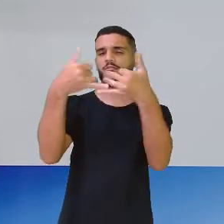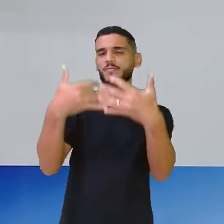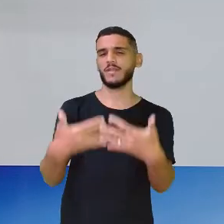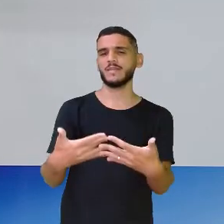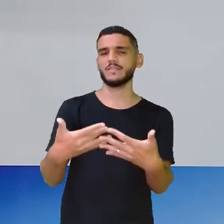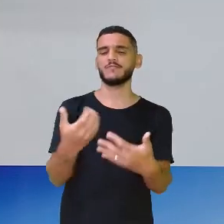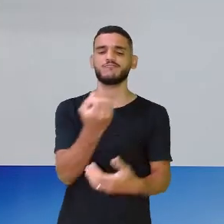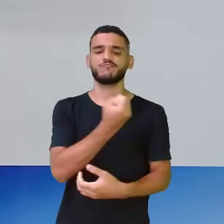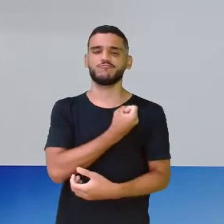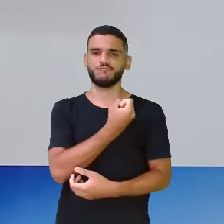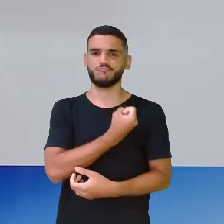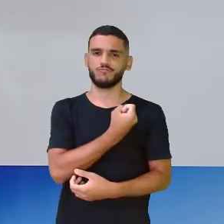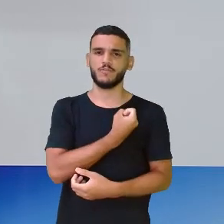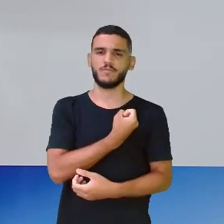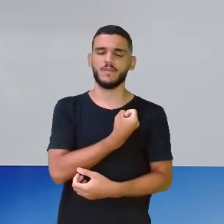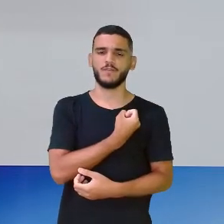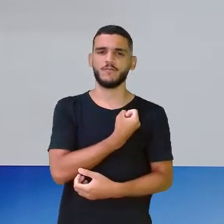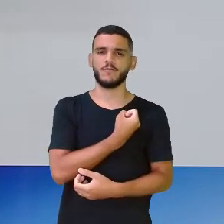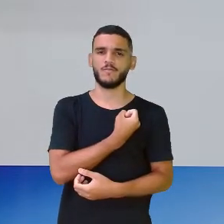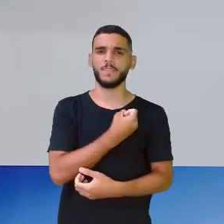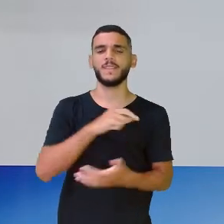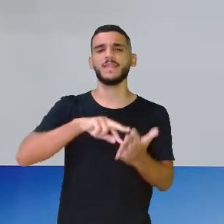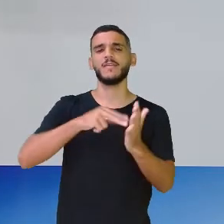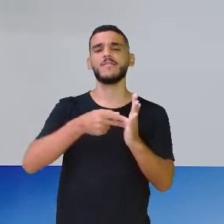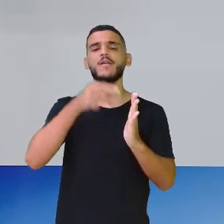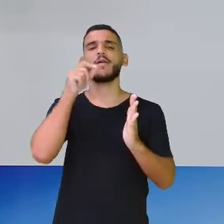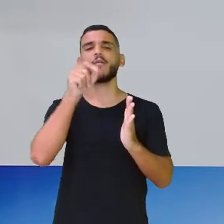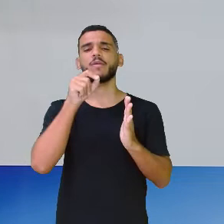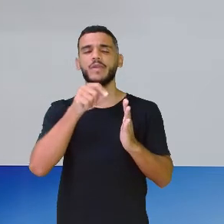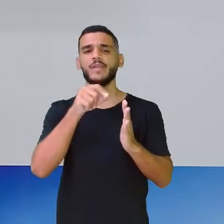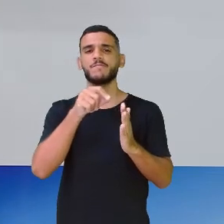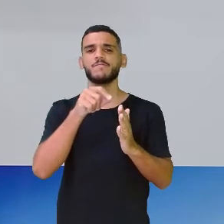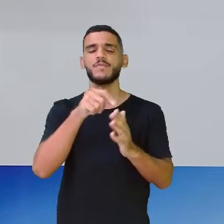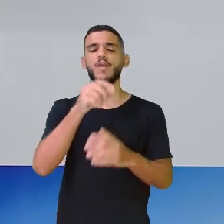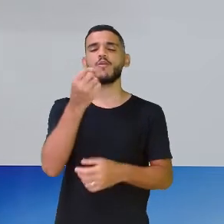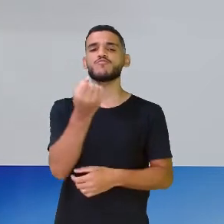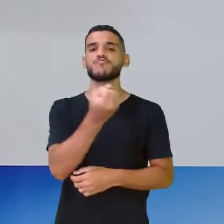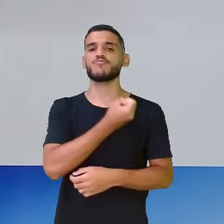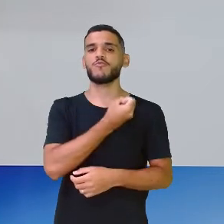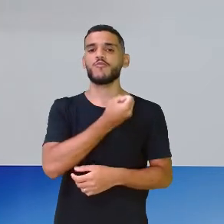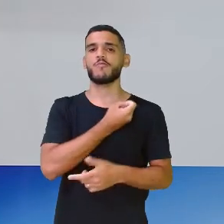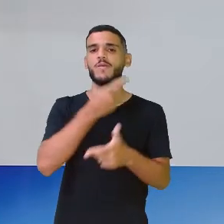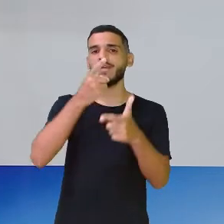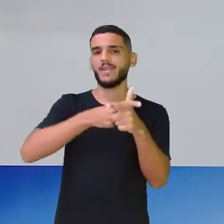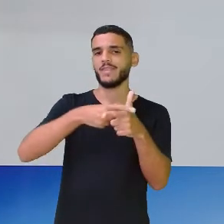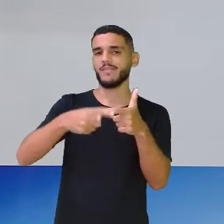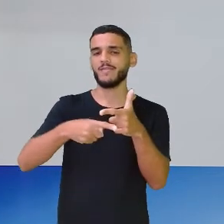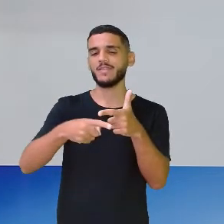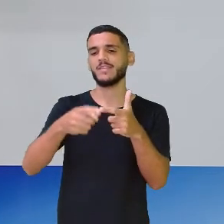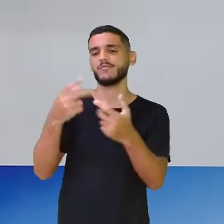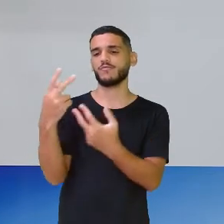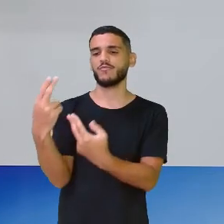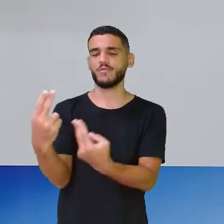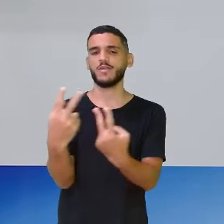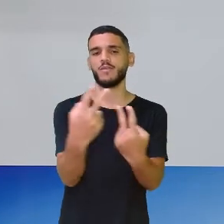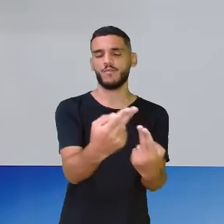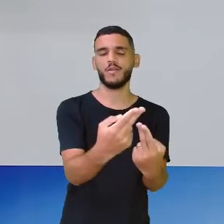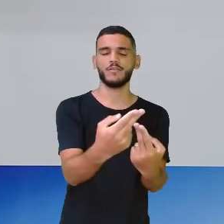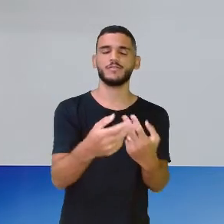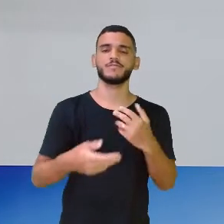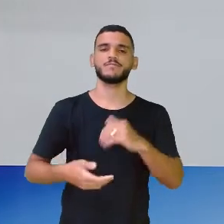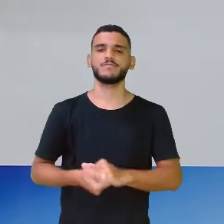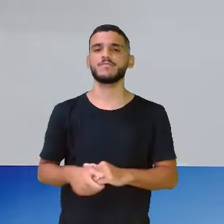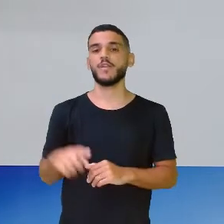números racionais, a gente está falando de um número que foi dividido em partes. Não foi isso que a gente